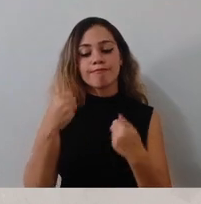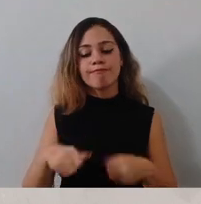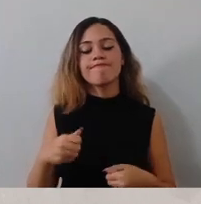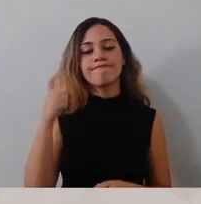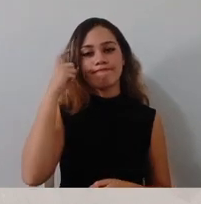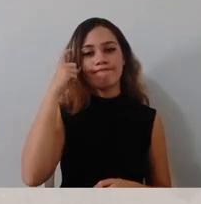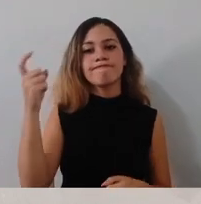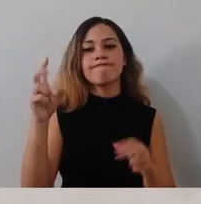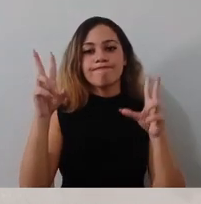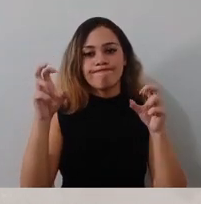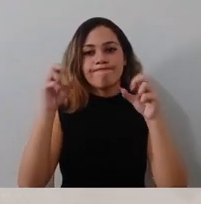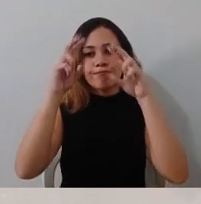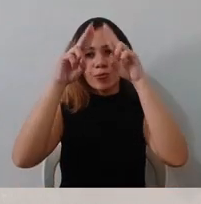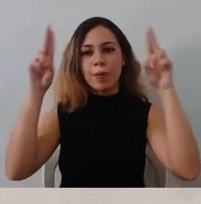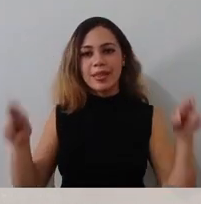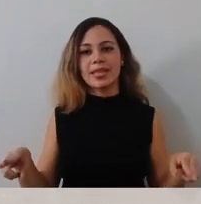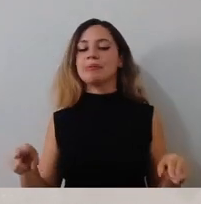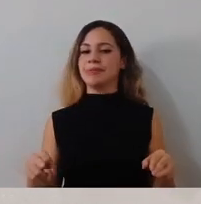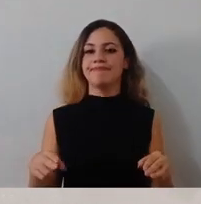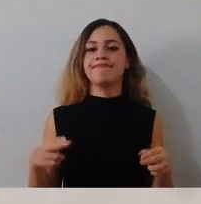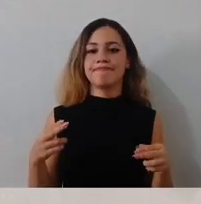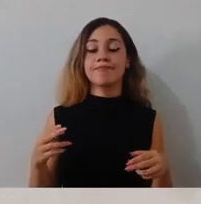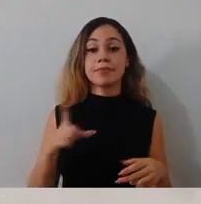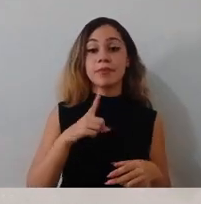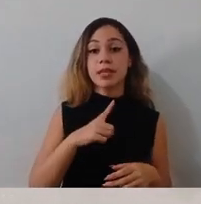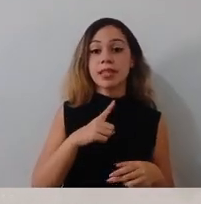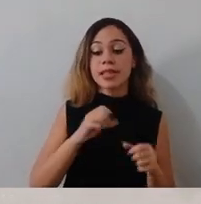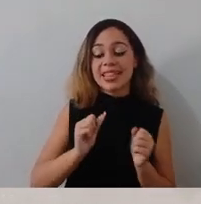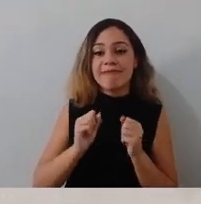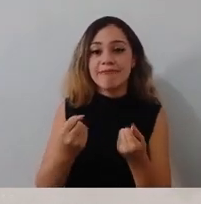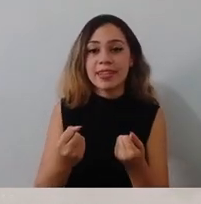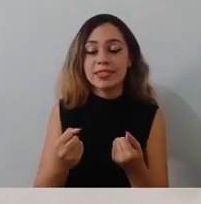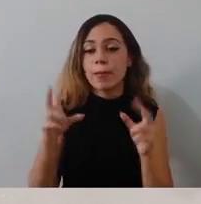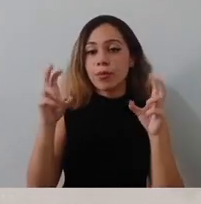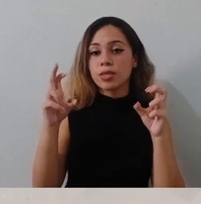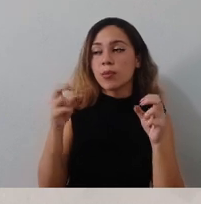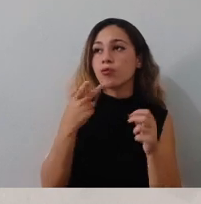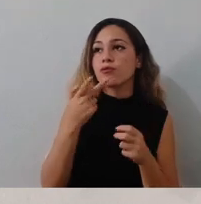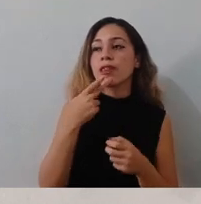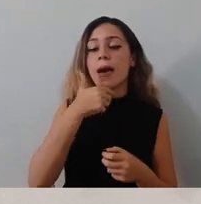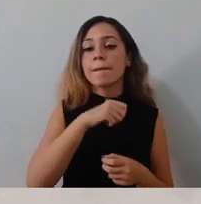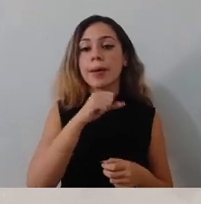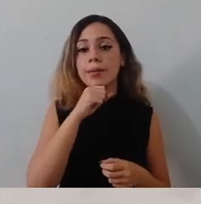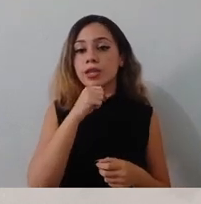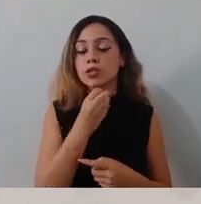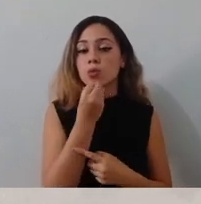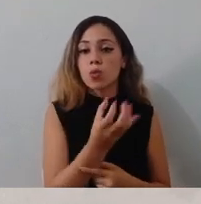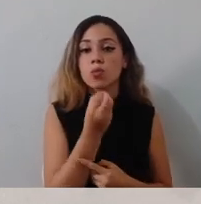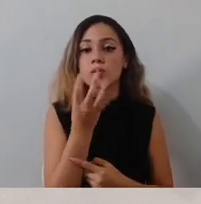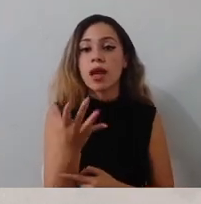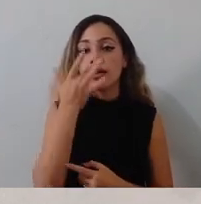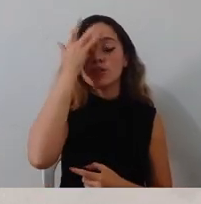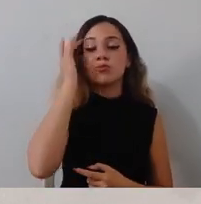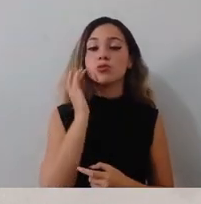conscientização sobre essa temática, que é muito relevante. E existe um protocolo de defesa, por exemplo, assim, para você falar para as mães, ou